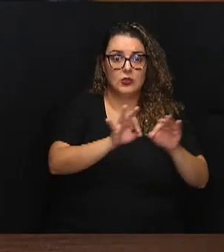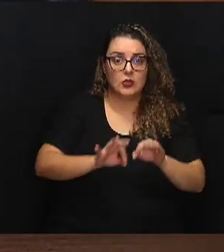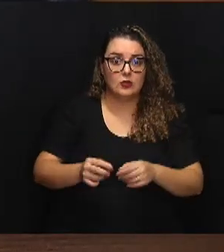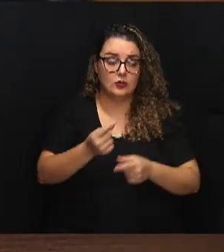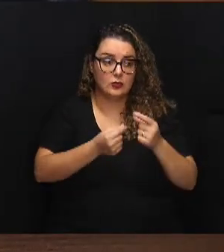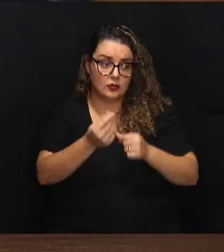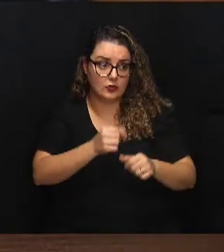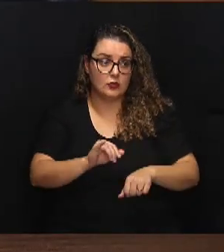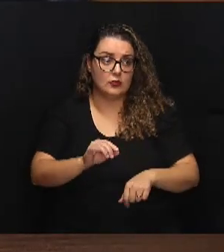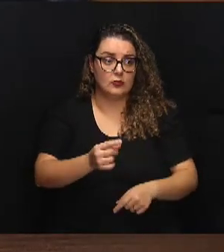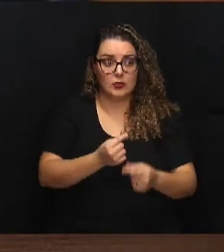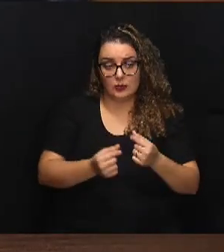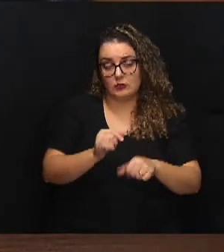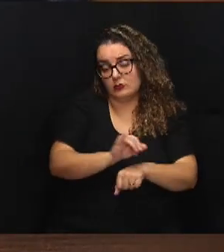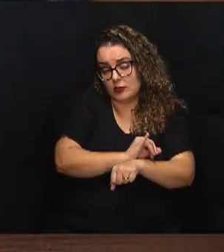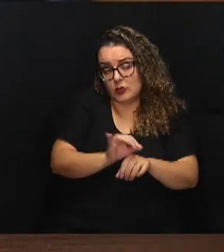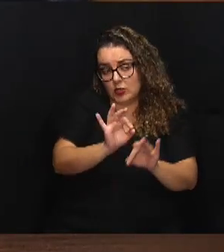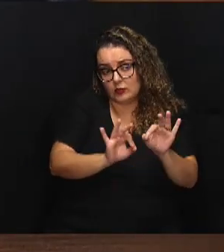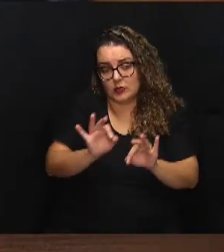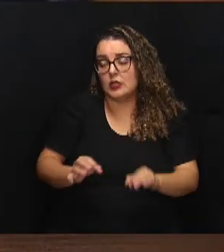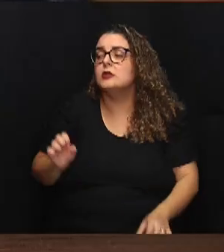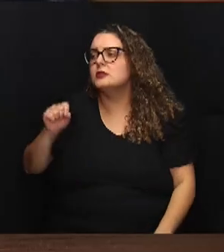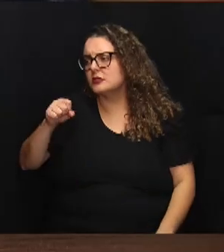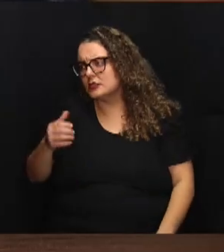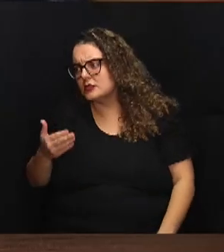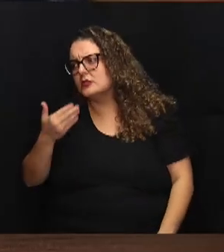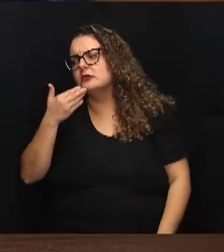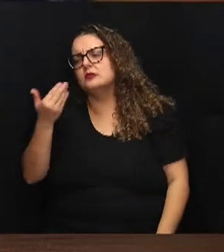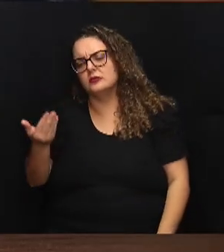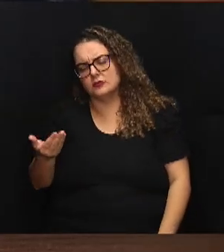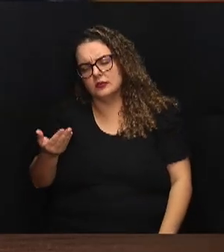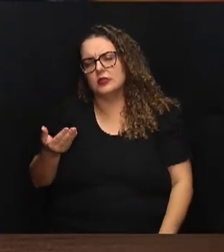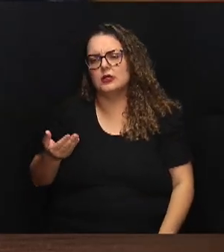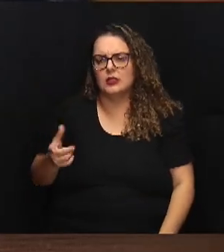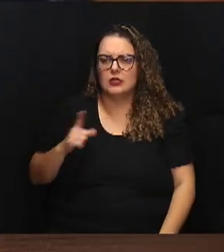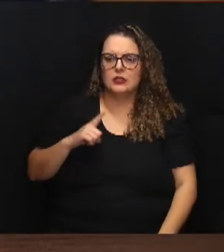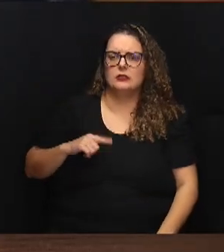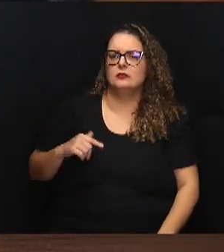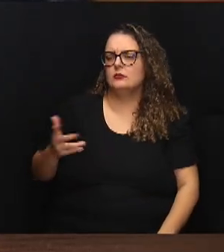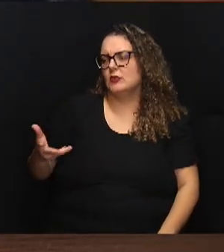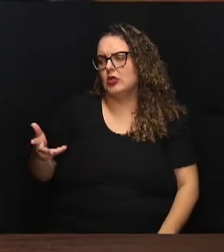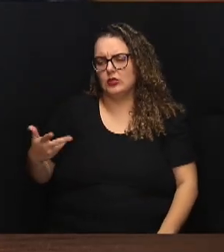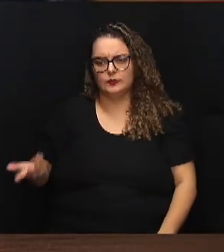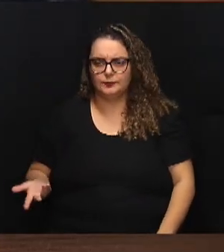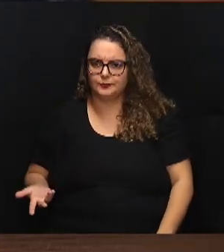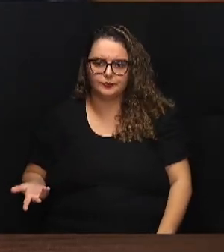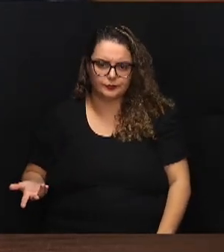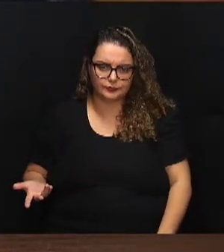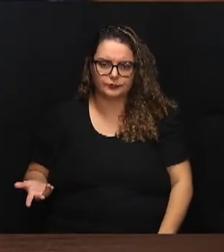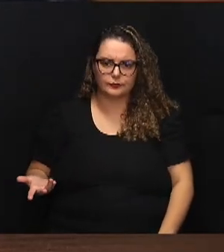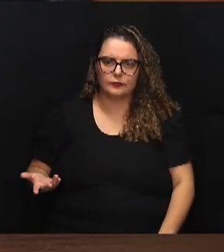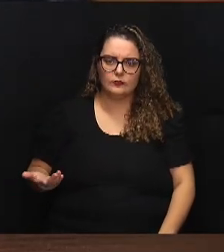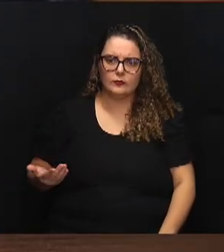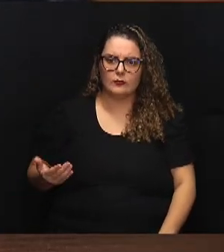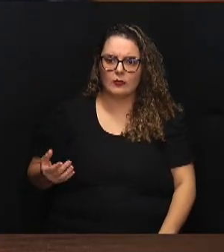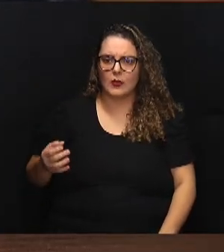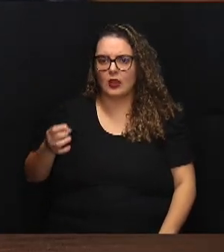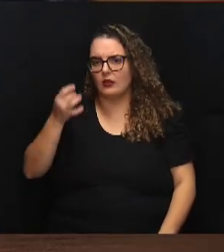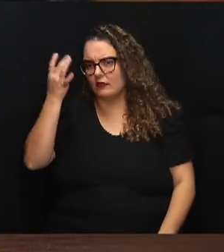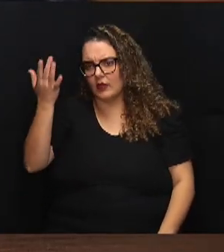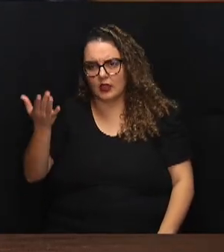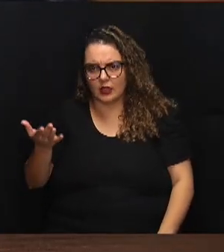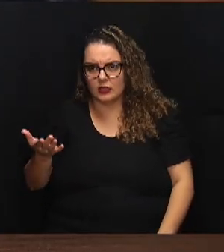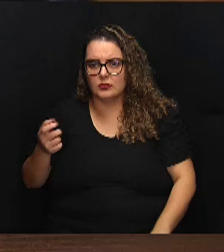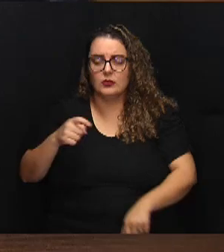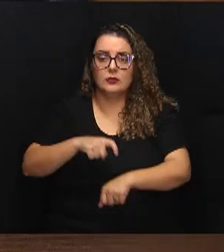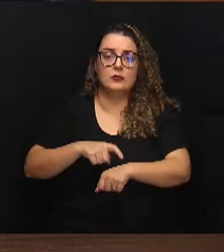financeiro? Sim, vai facilitar, tem toda uma praticidade, mesmo no momento de que